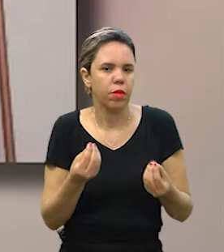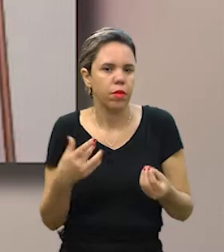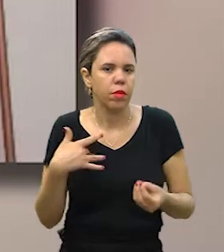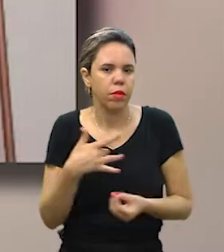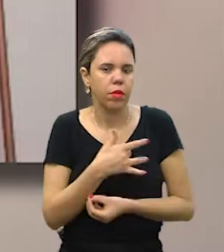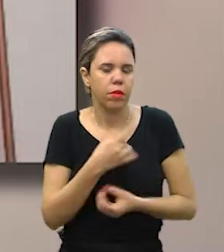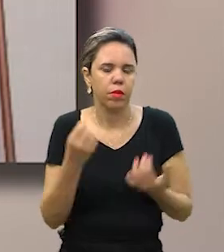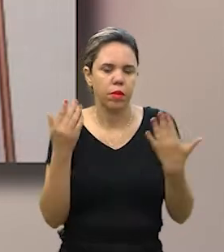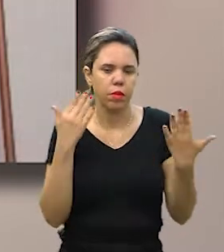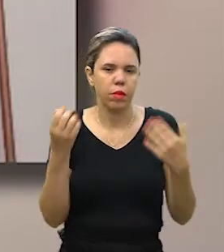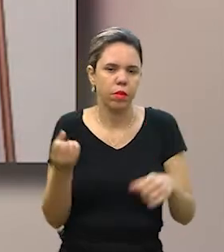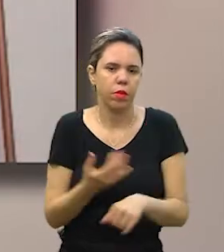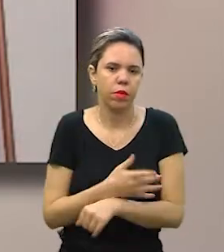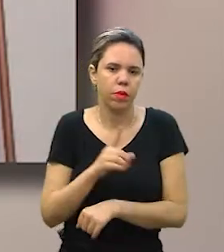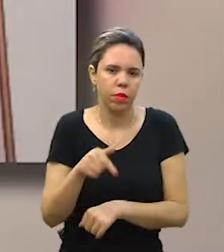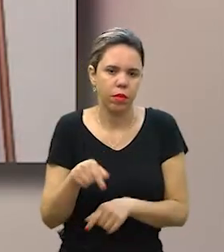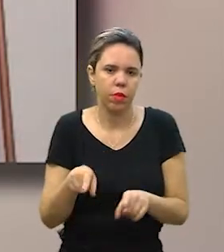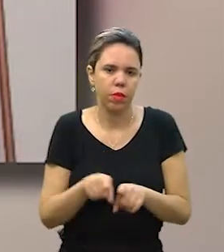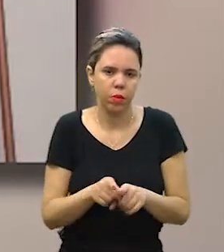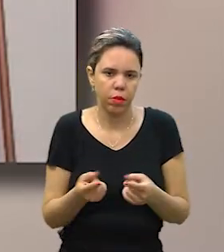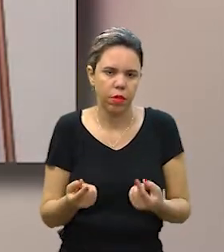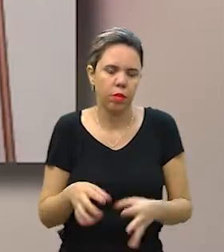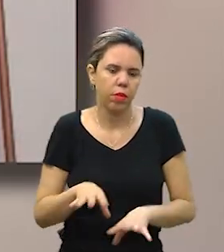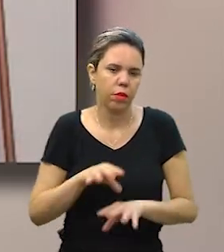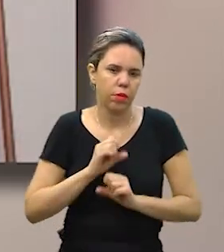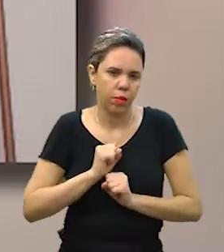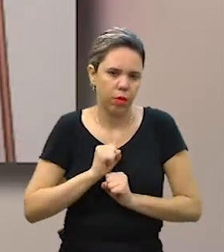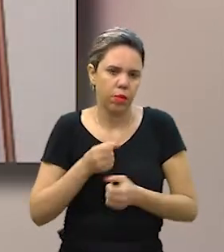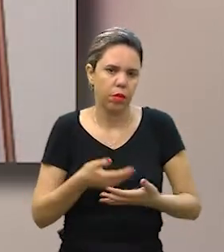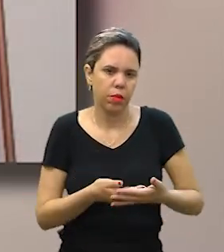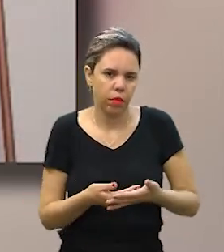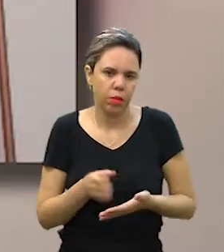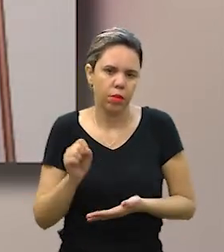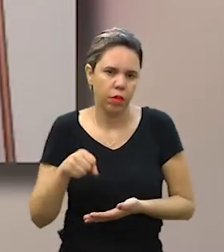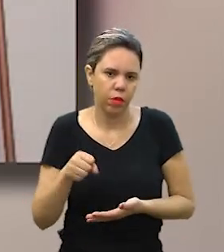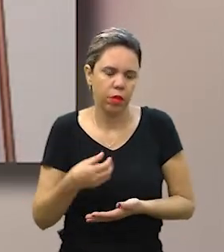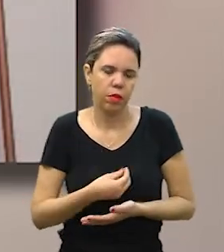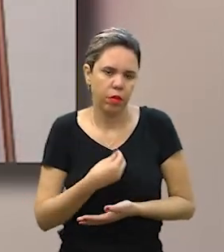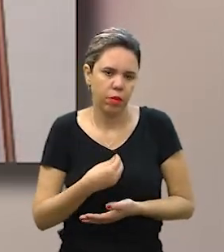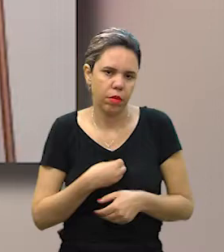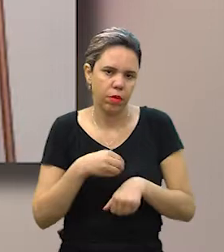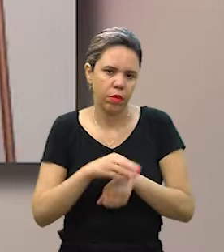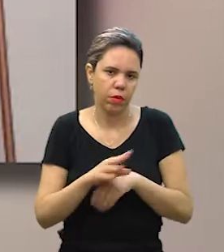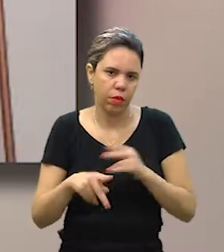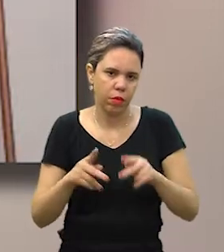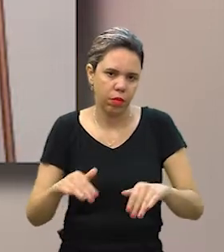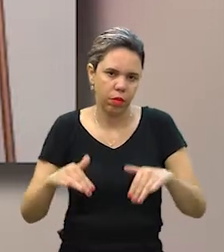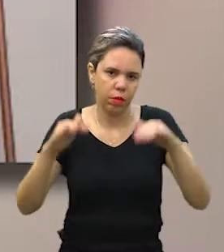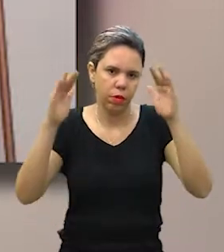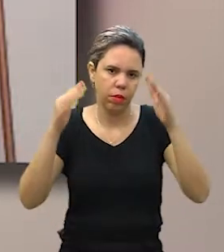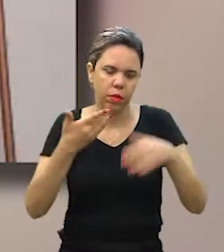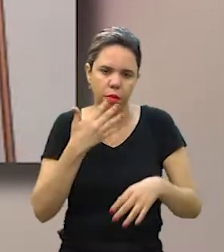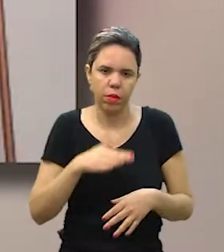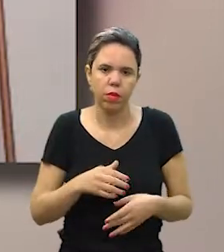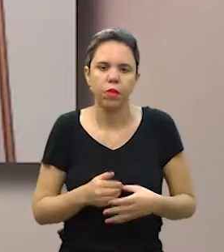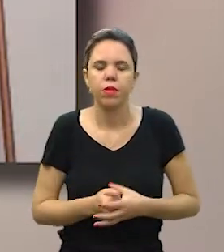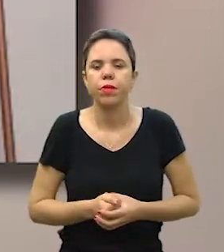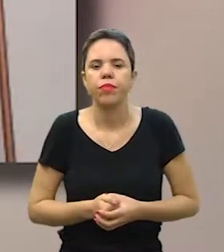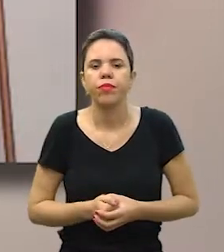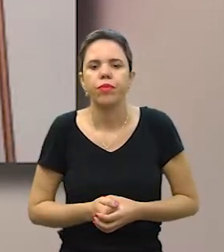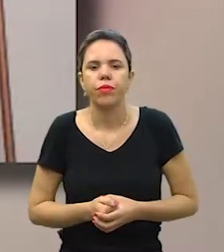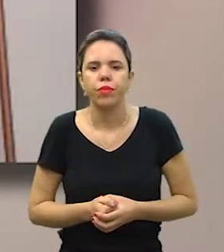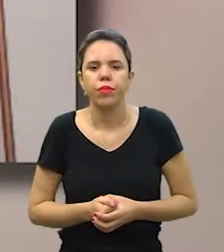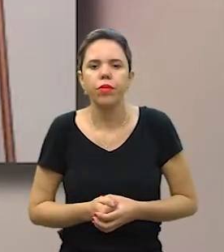sua saúde emocional. Isso vai interferir para a vida adulta dessa